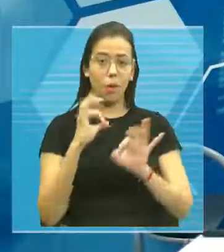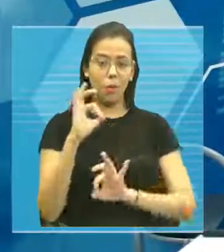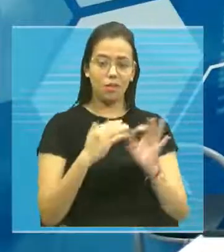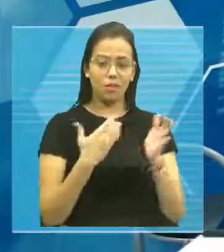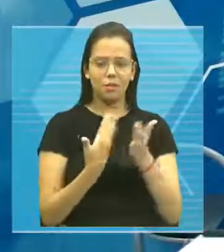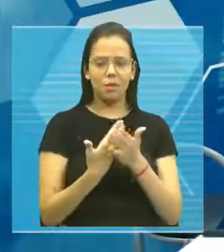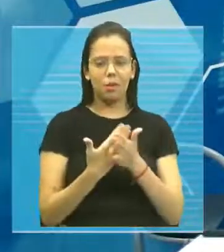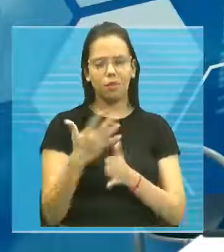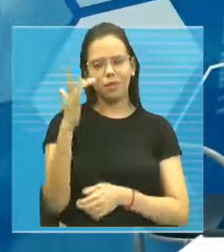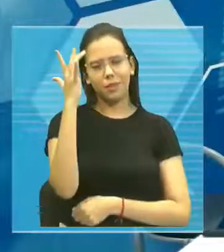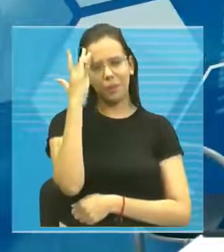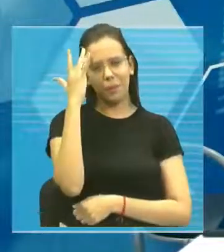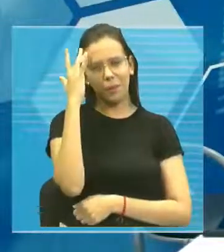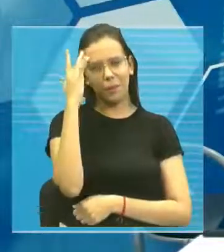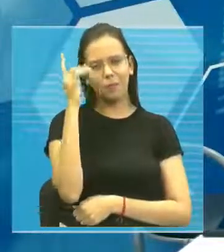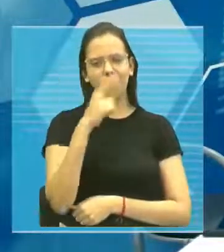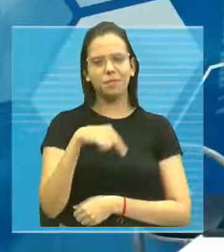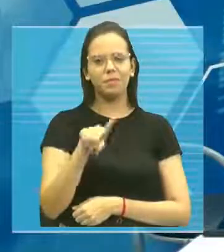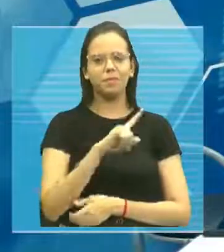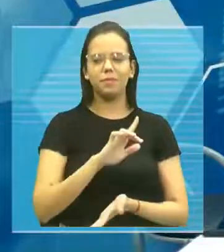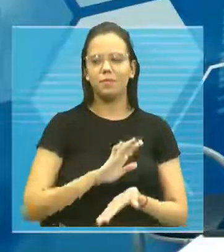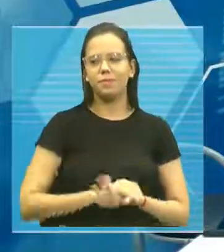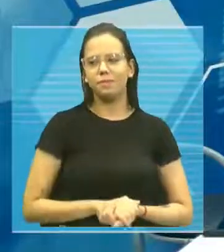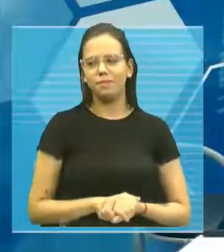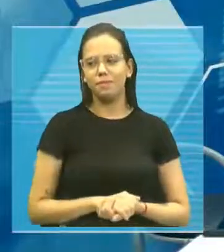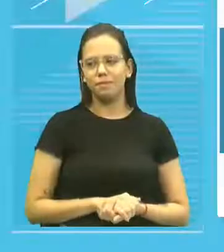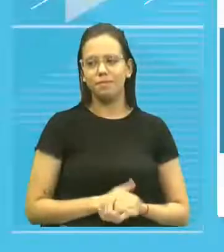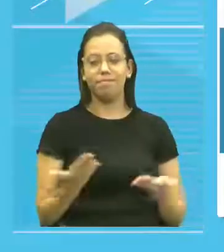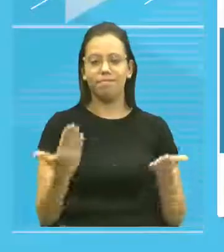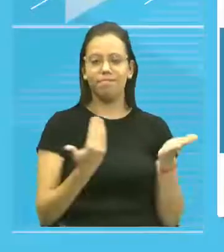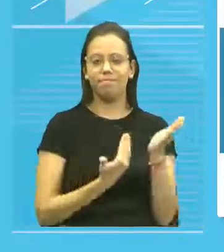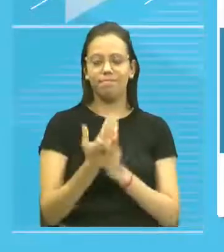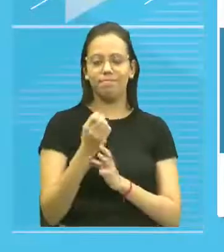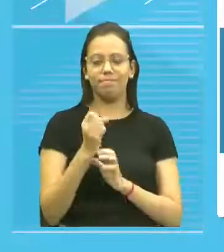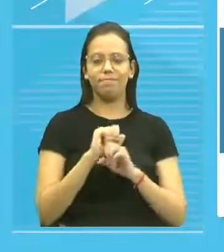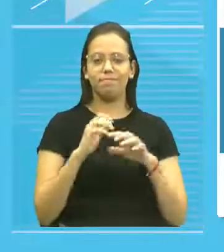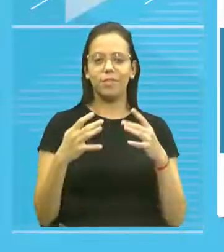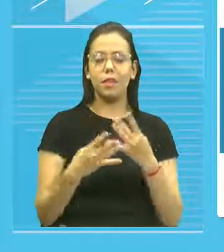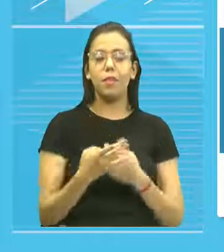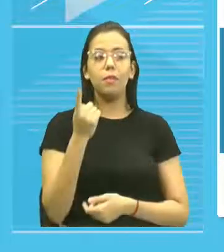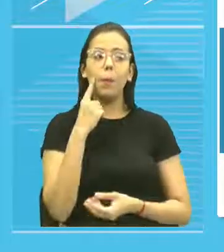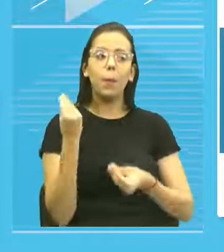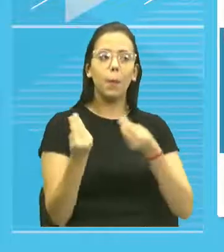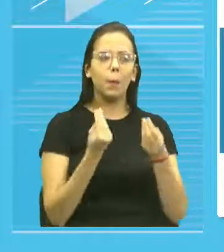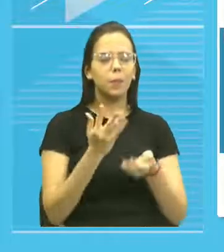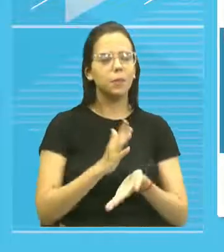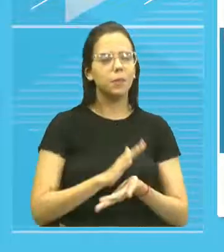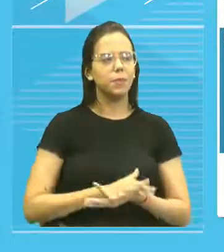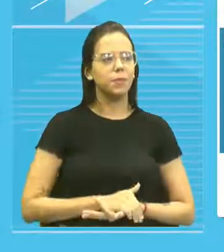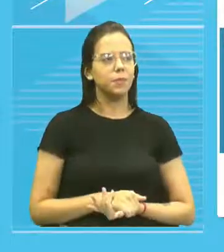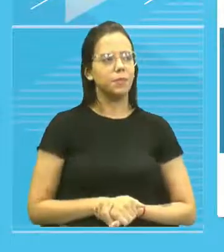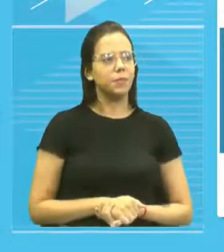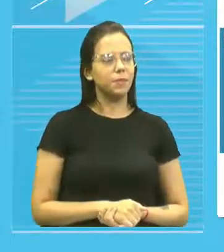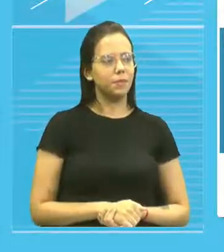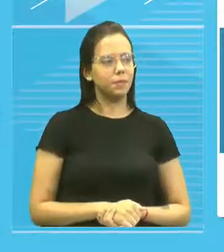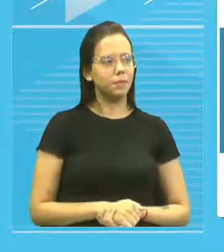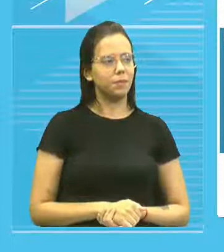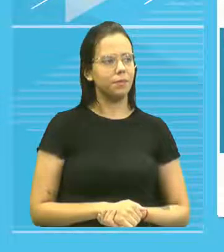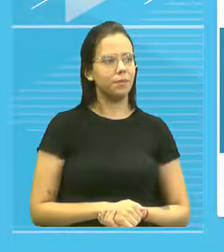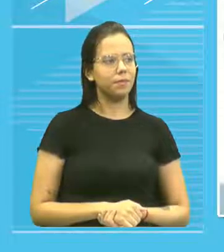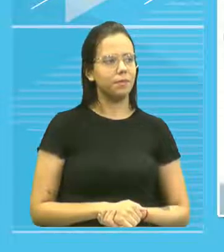uma aula massa aí para vocês vamos aqui para os nossos slimes ver como é que eles vão nos conduzir e